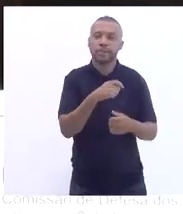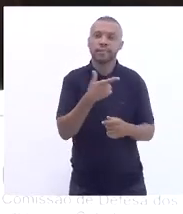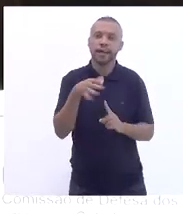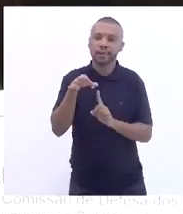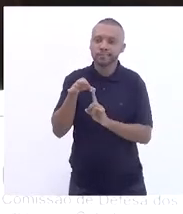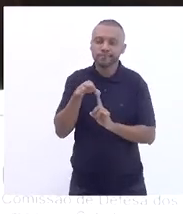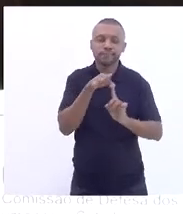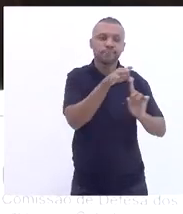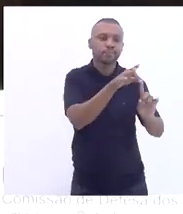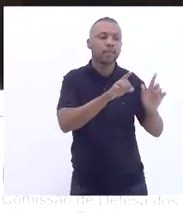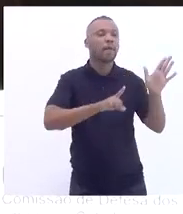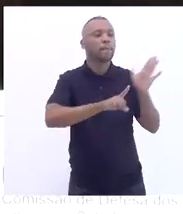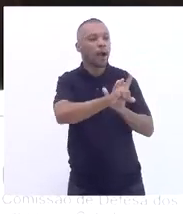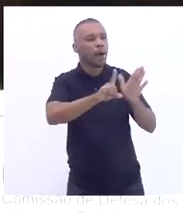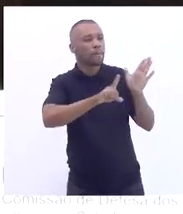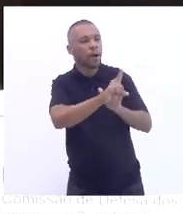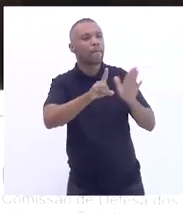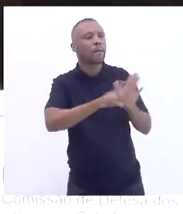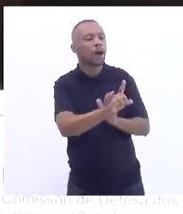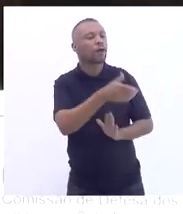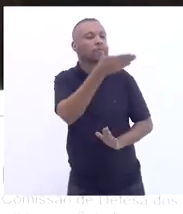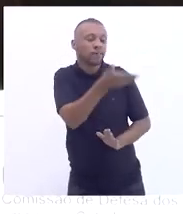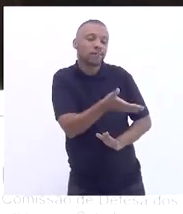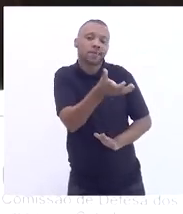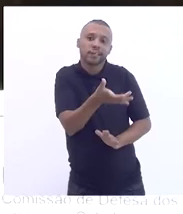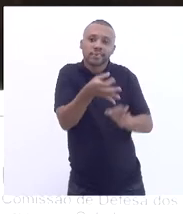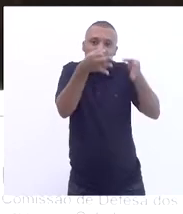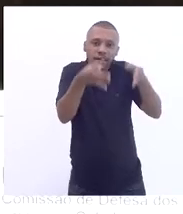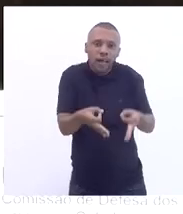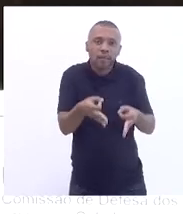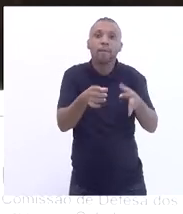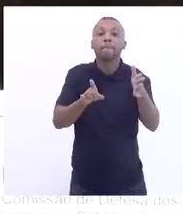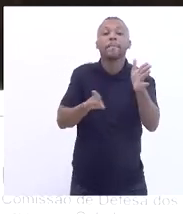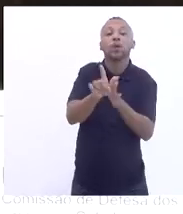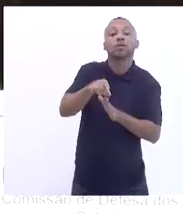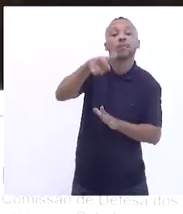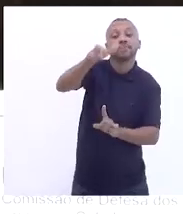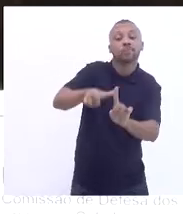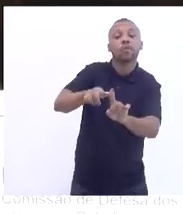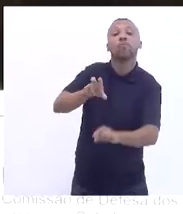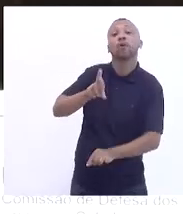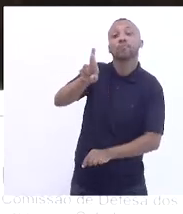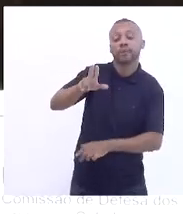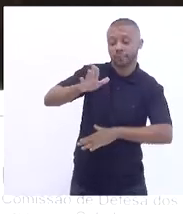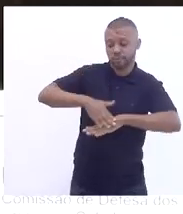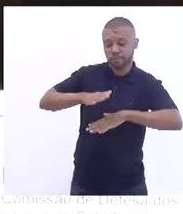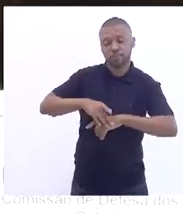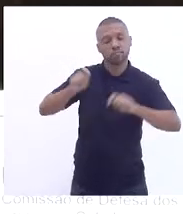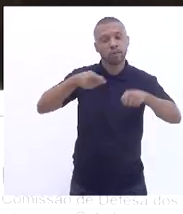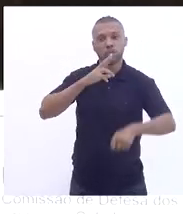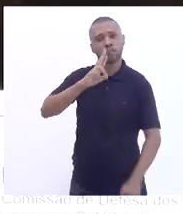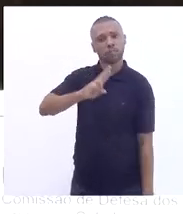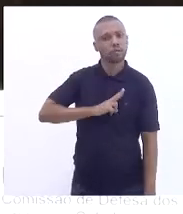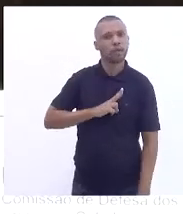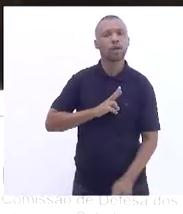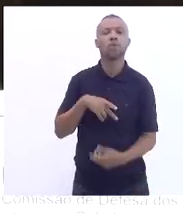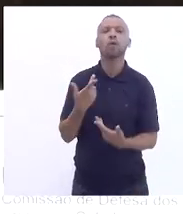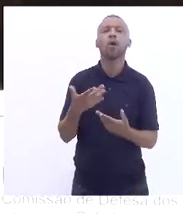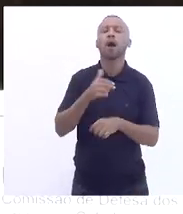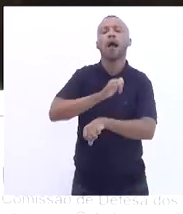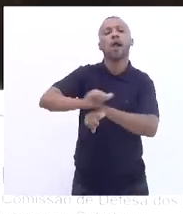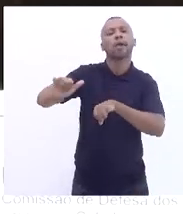direcionar suas perguntas porque queria de fato fazer para quem pudesse responder sobre isso Qual é o plano